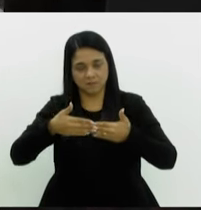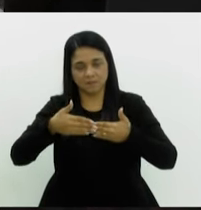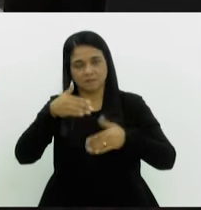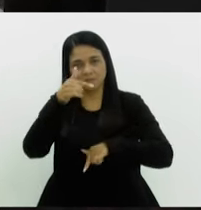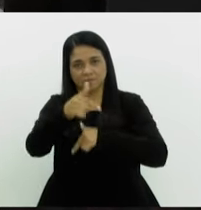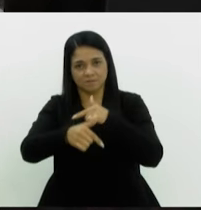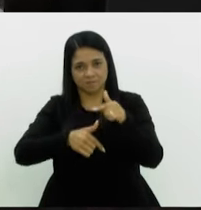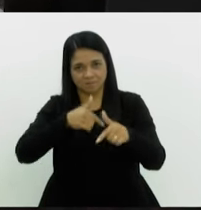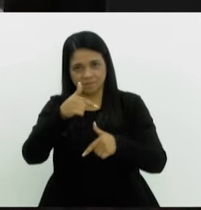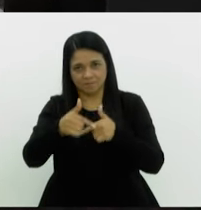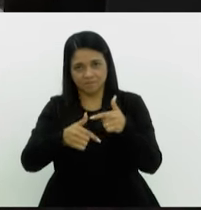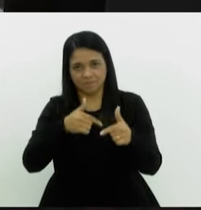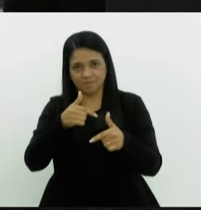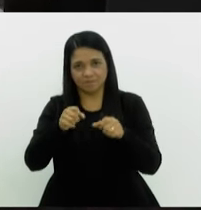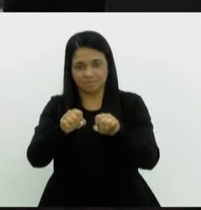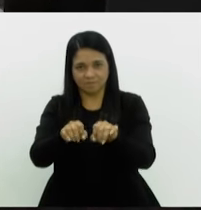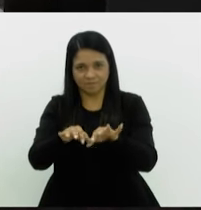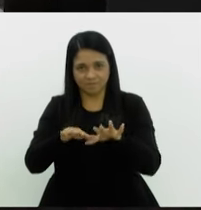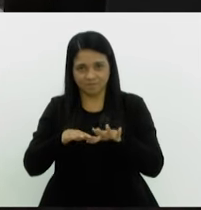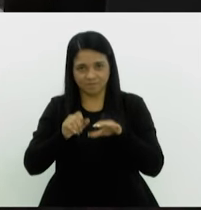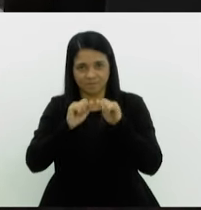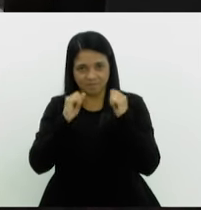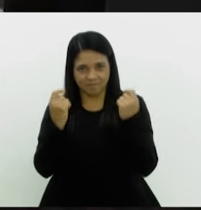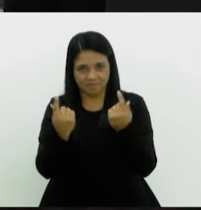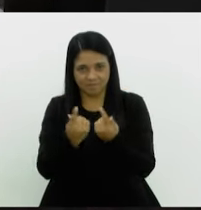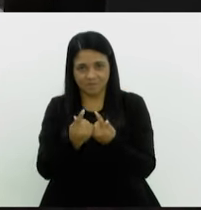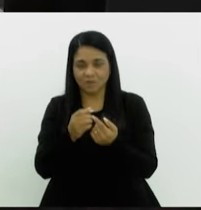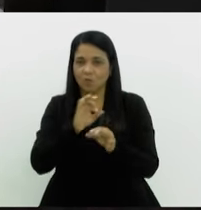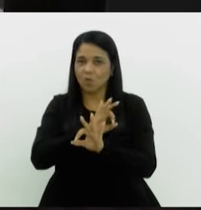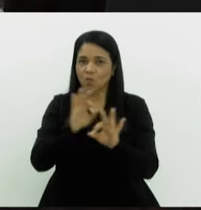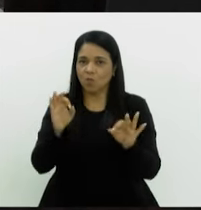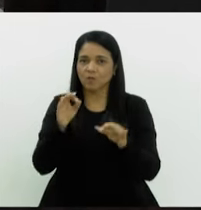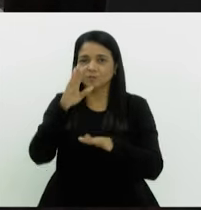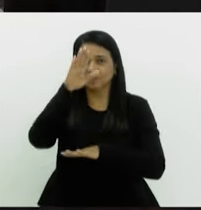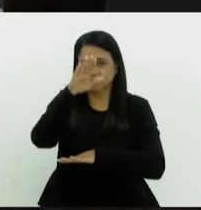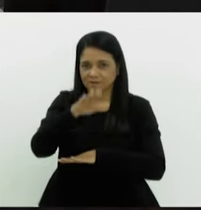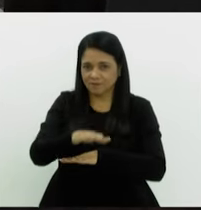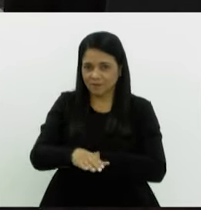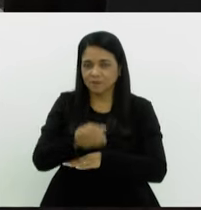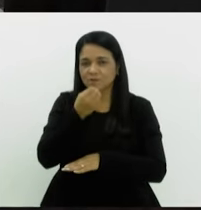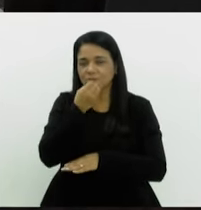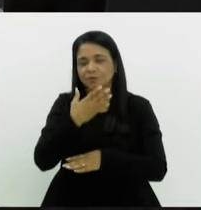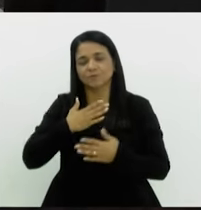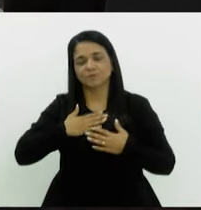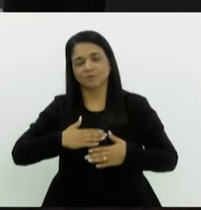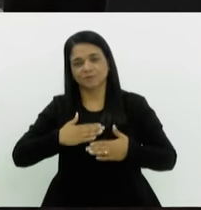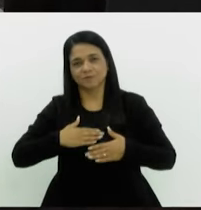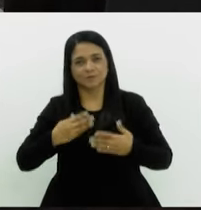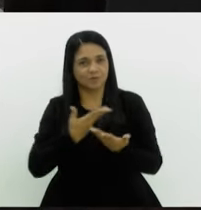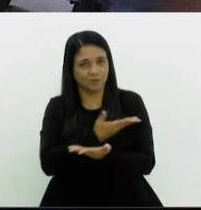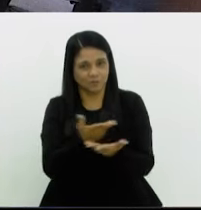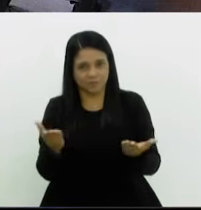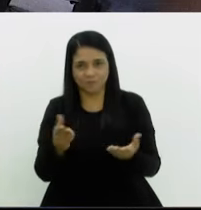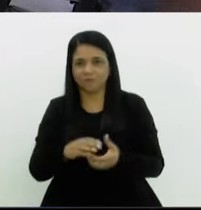trabalhos do expediente final, desejando um ótimo final de tarde e um bom descanso para todos.